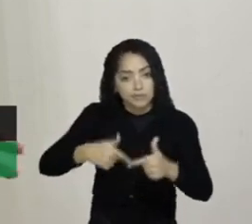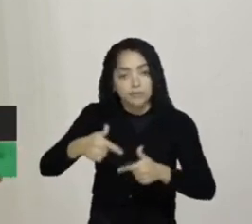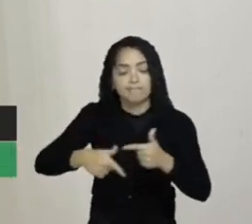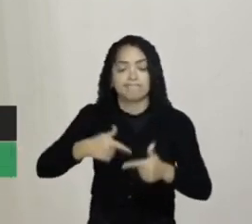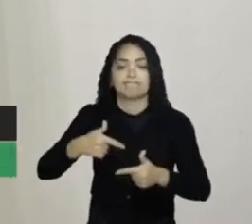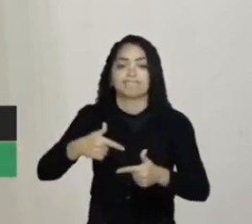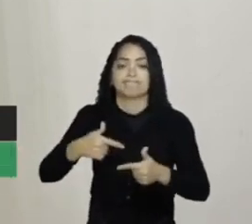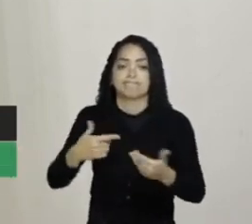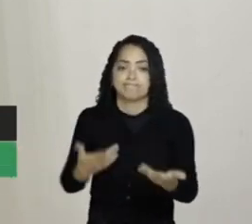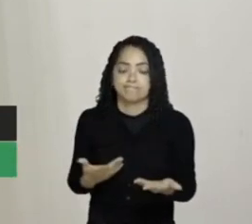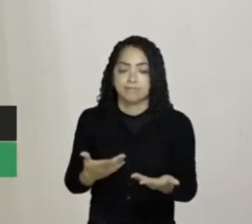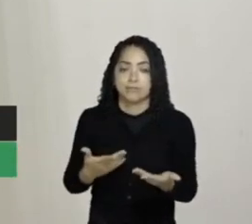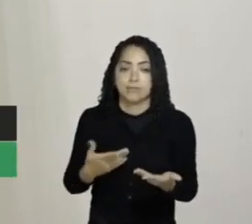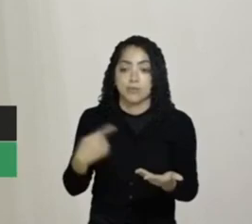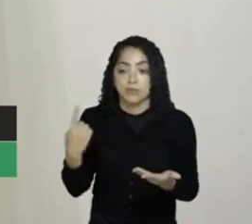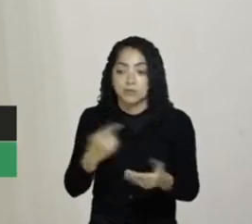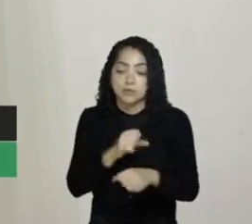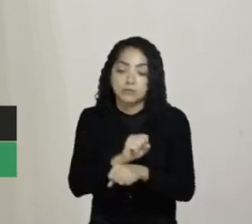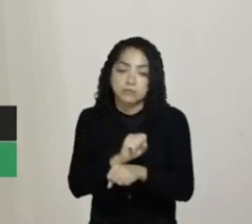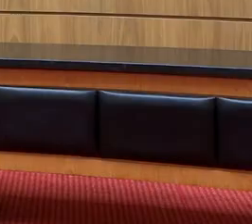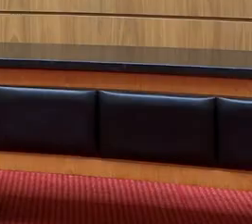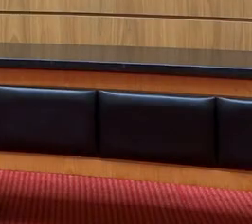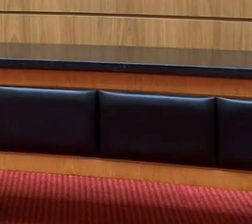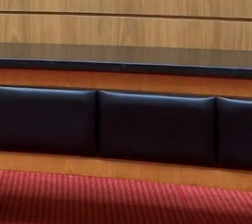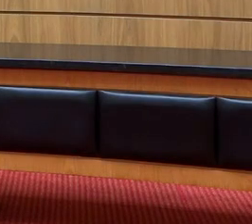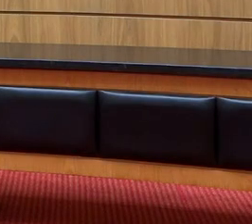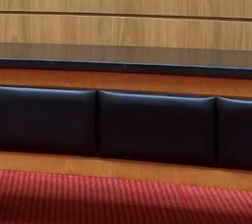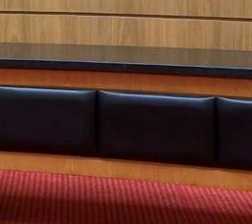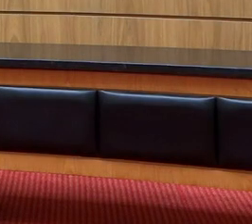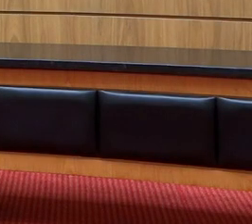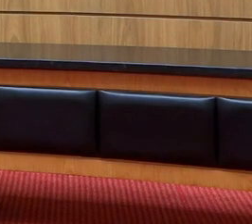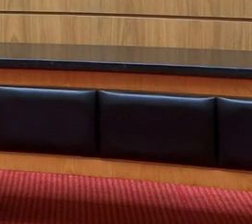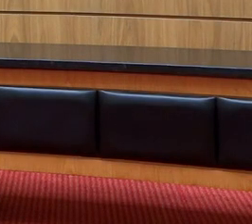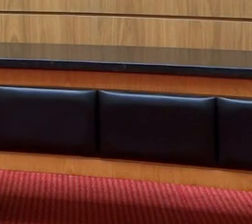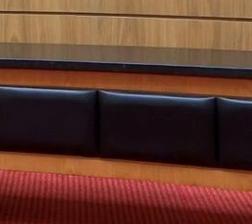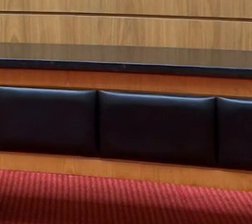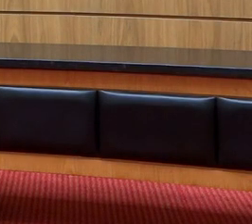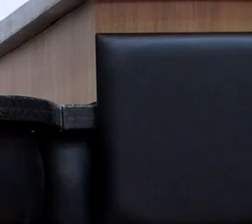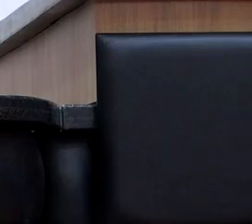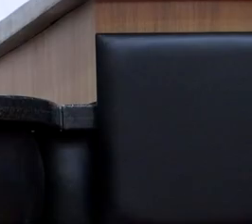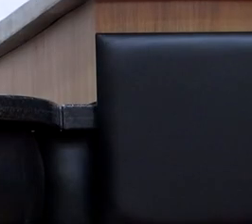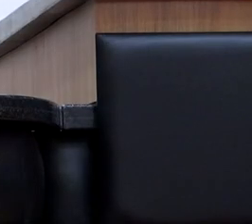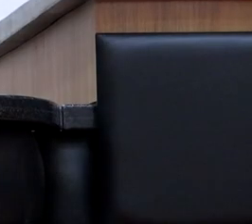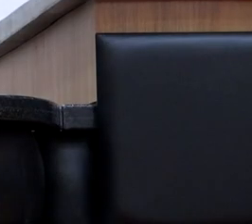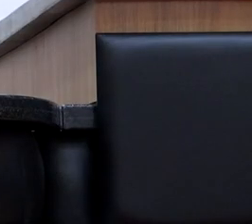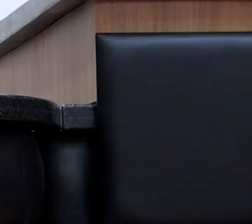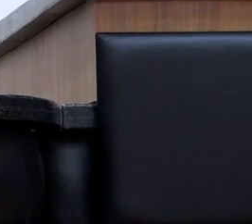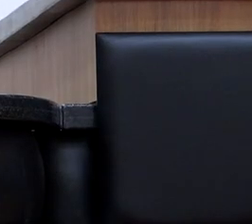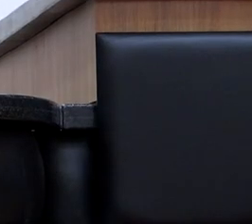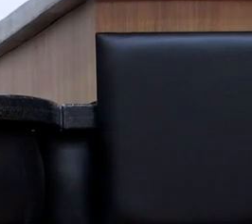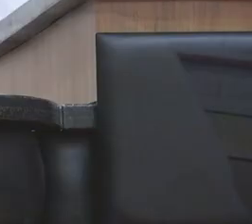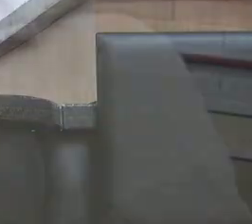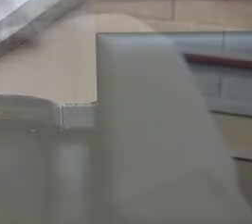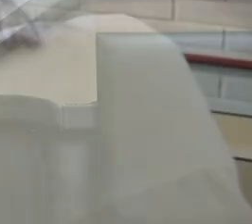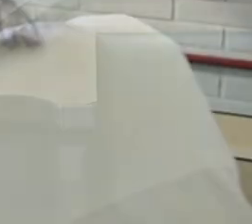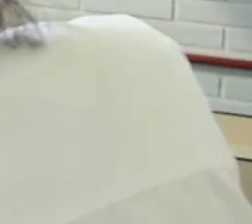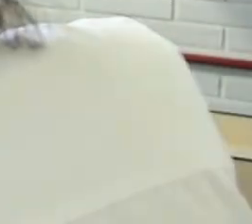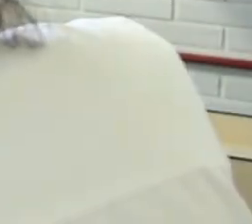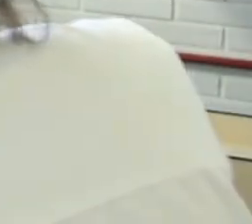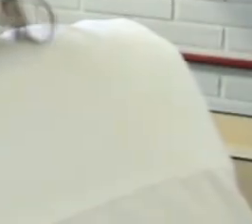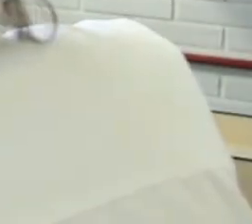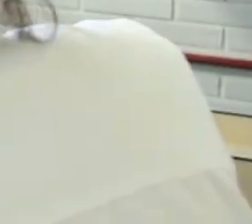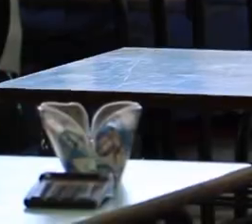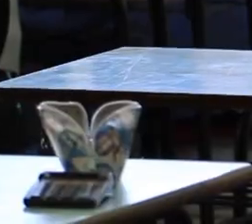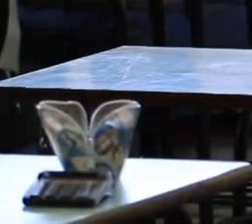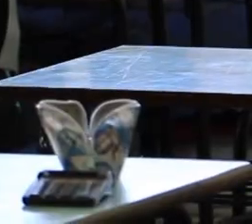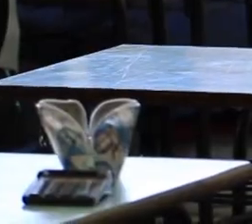enorme com relação ao que vai acontecer o parlamentar também fez um alerta sobre a expectativa dos jovens em